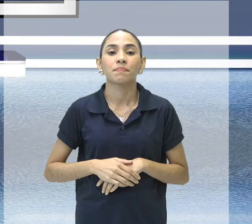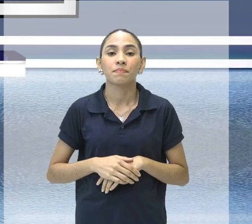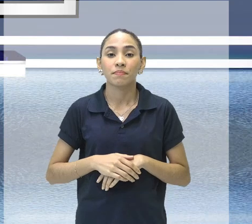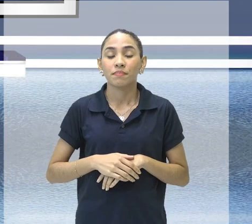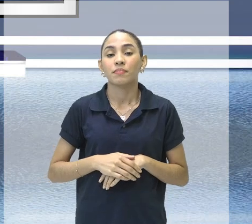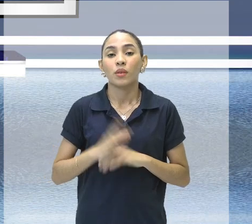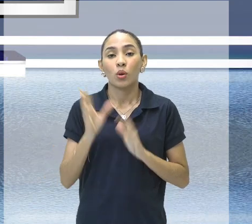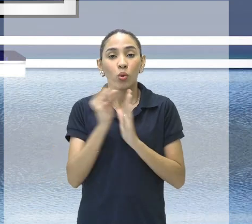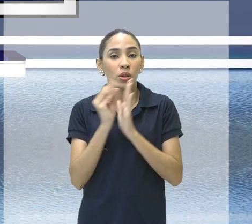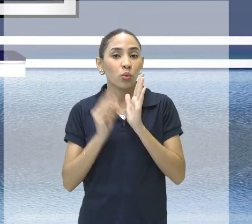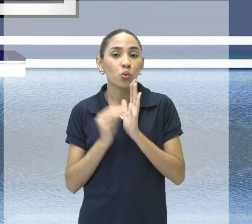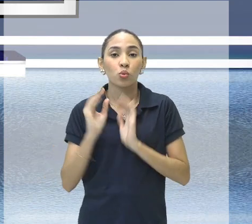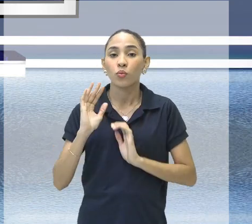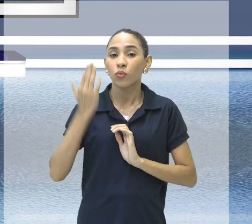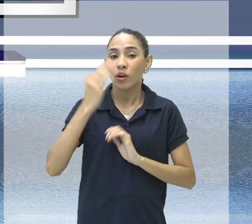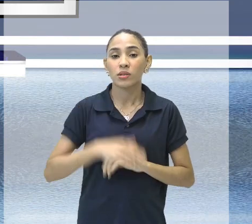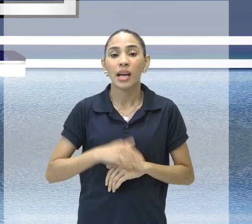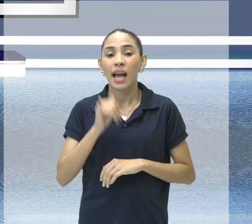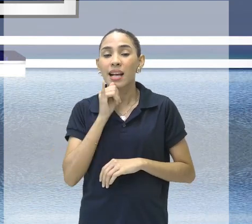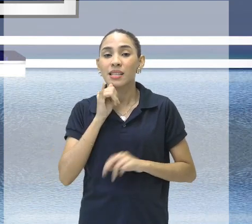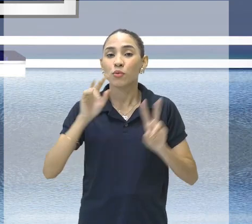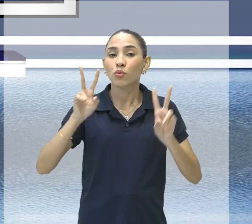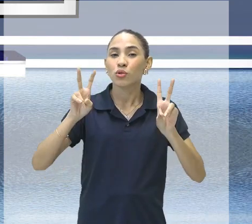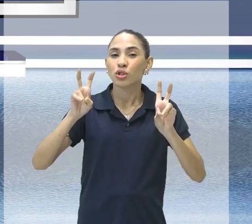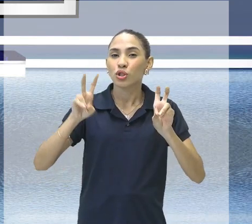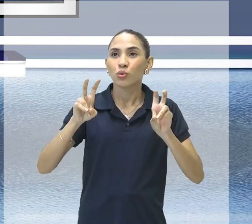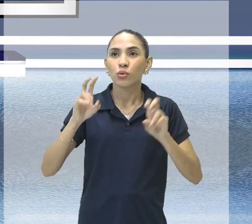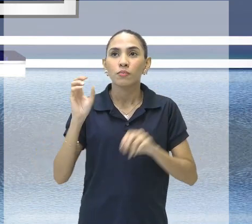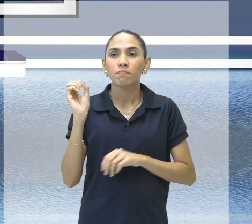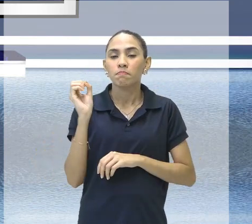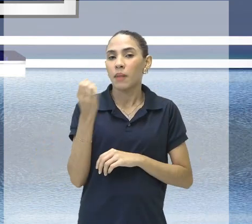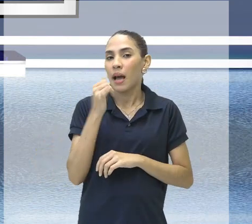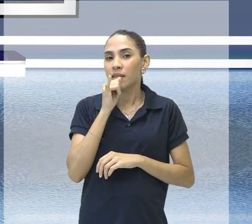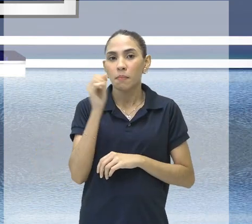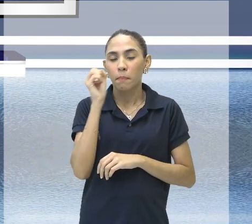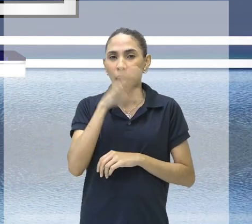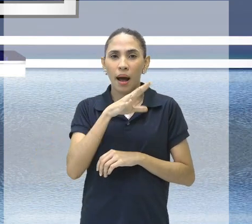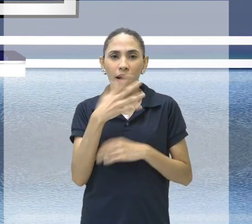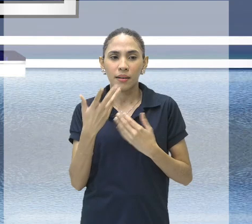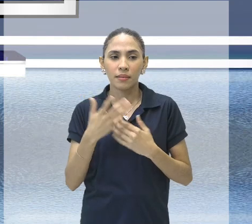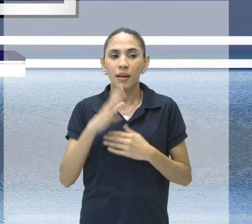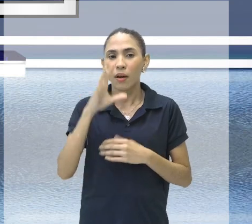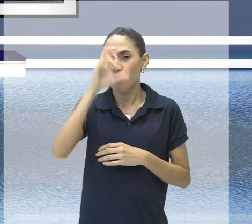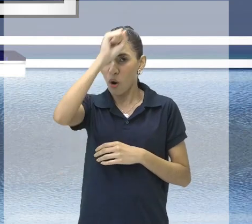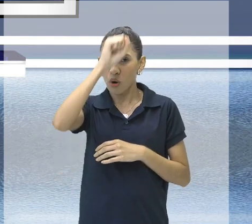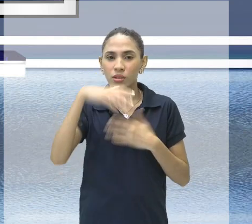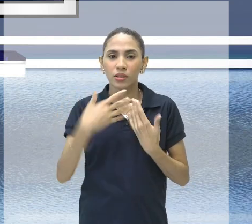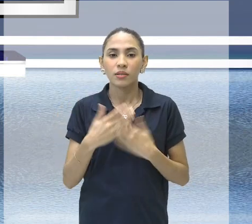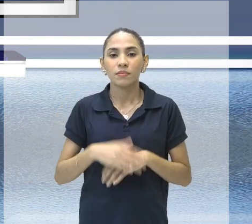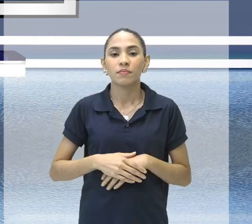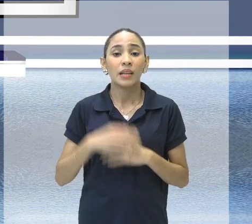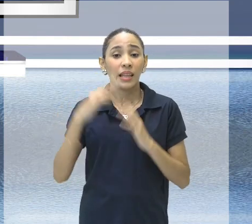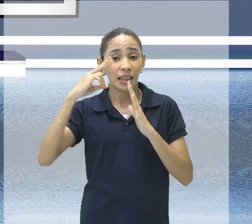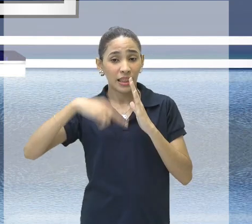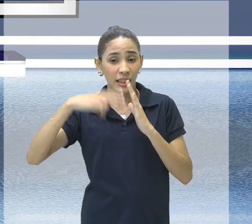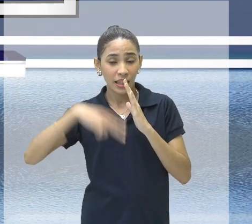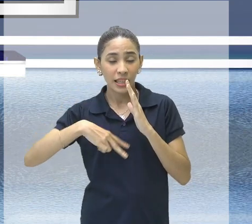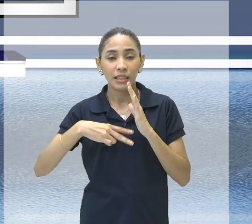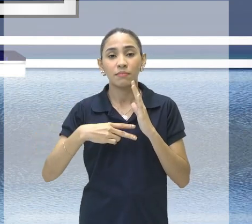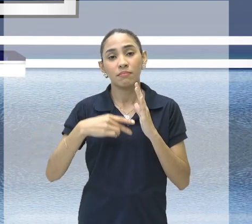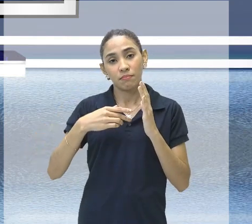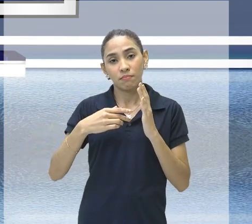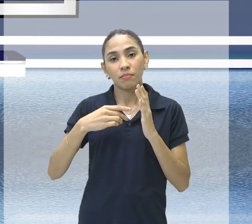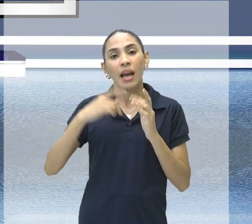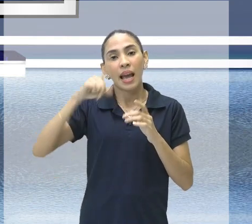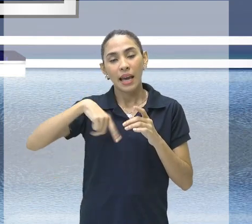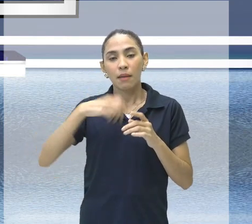internet é apelar para títulos bombásticos. Ler o texto completo é um passo básico para evitar compartilhar fake news. Então, às